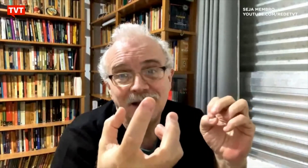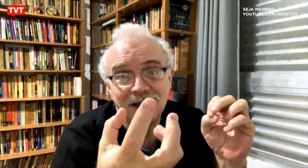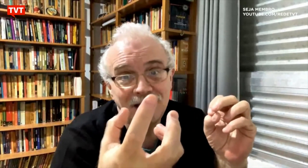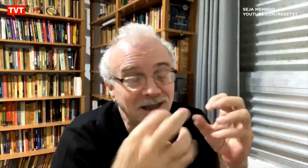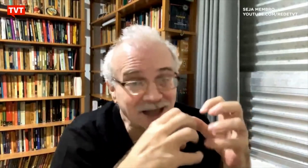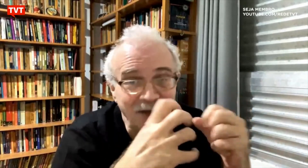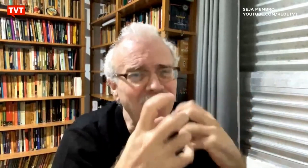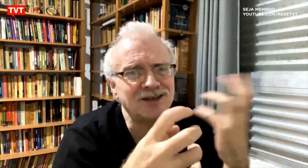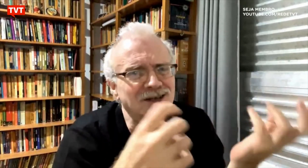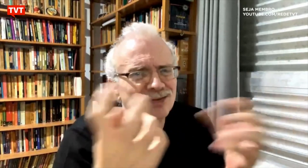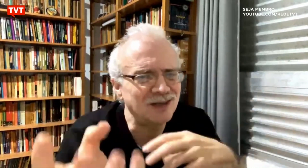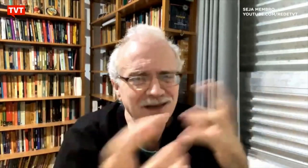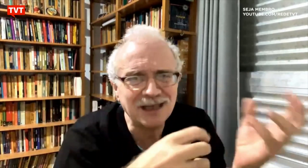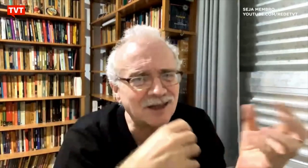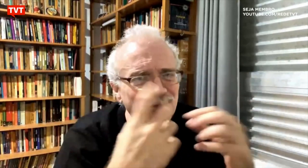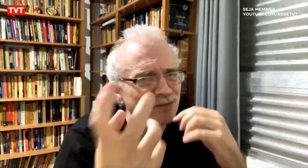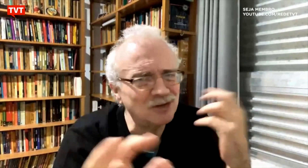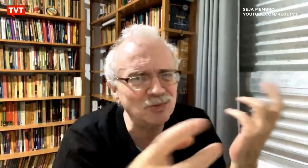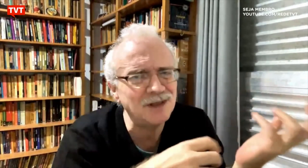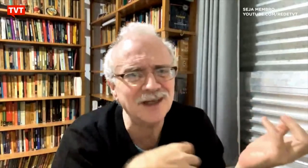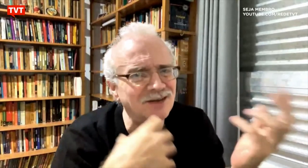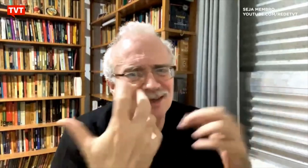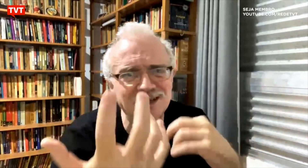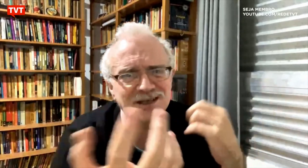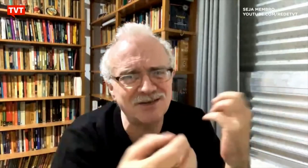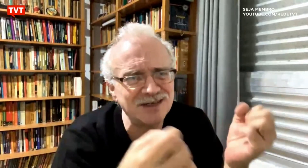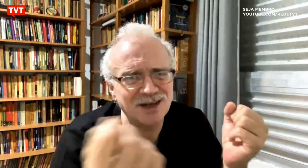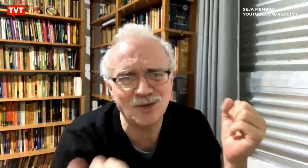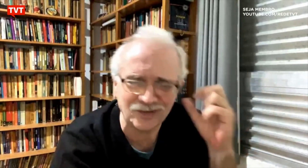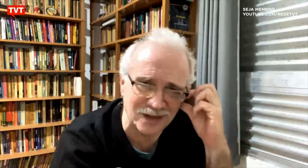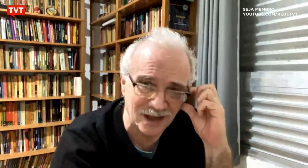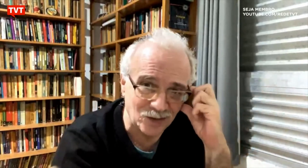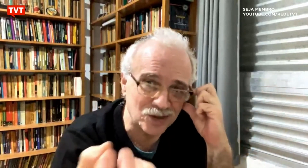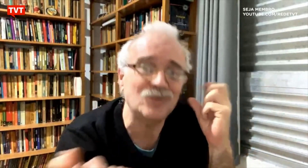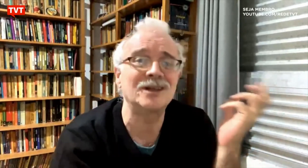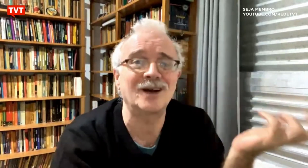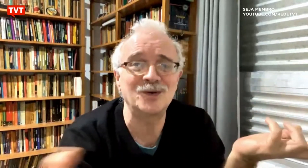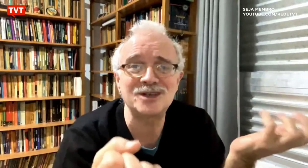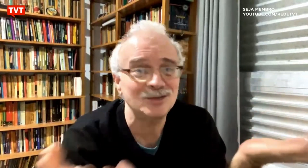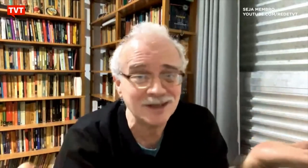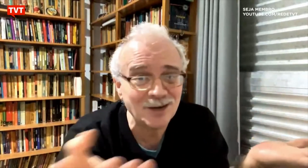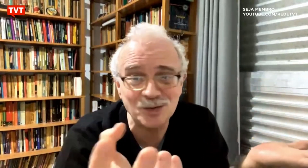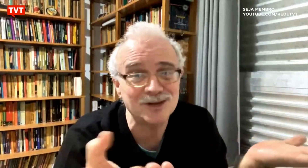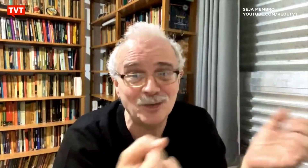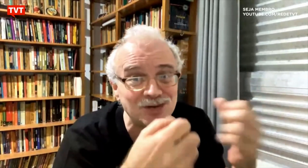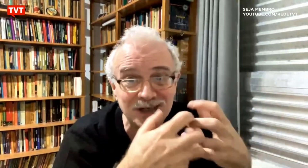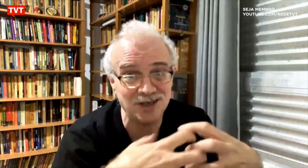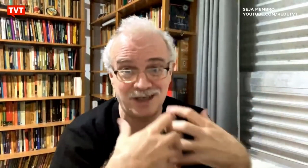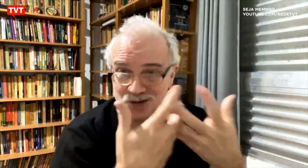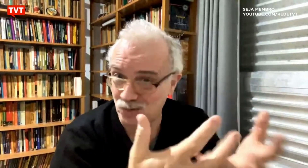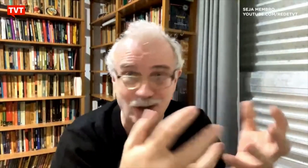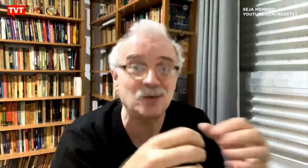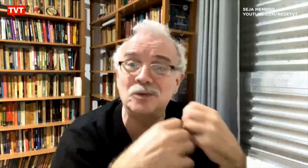né? E que está refletindo, está tendo movimentos muito interessantes. Você vê esse negócio do Tico Santa Cruz. Tico Santa Cruz, que é um